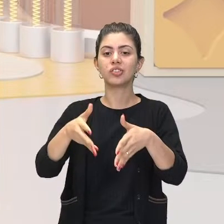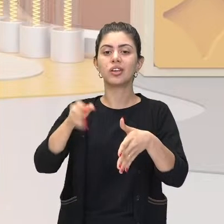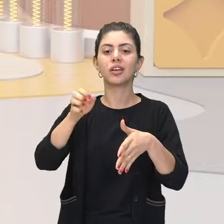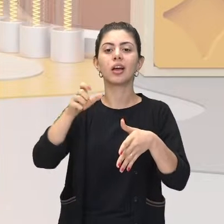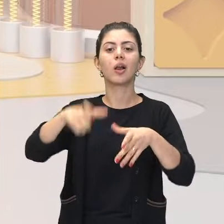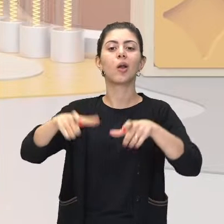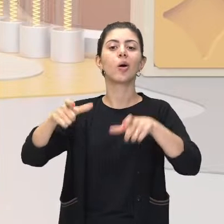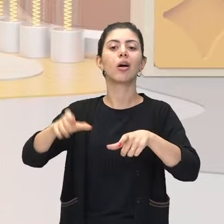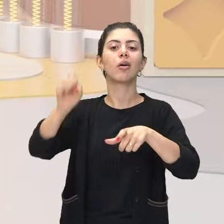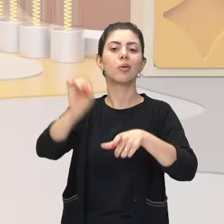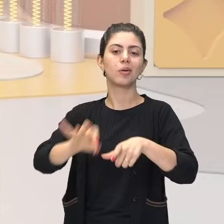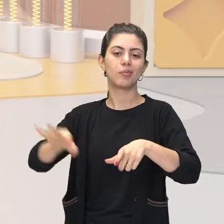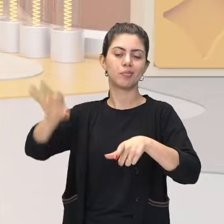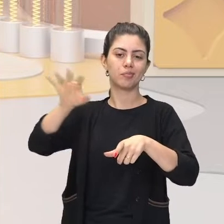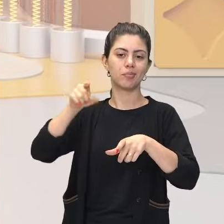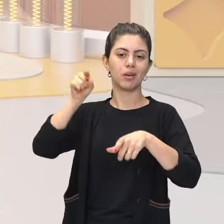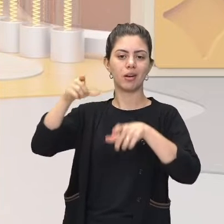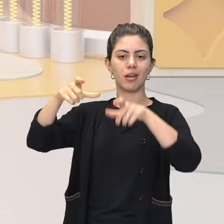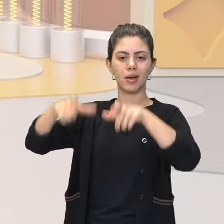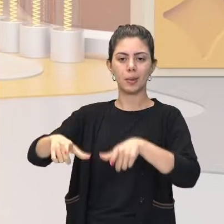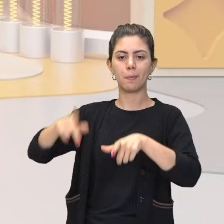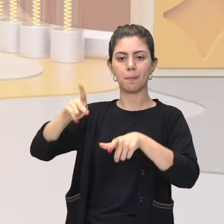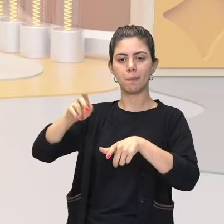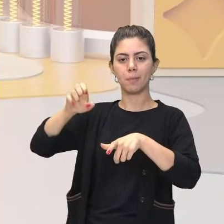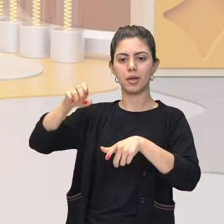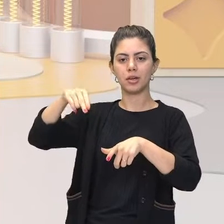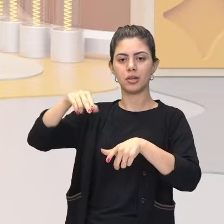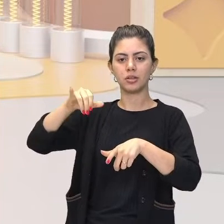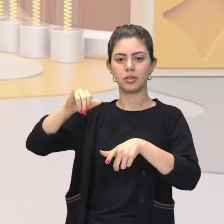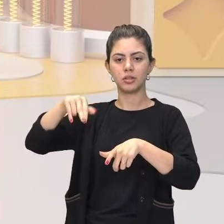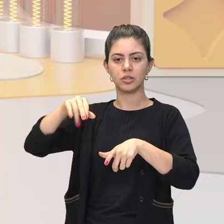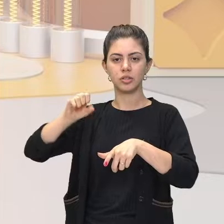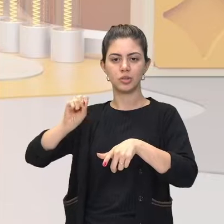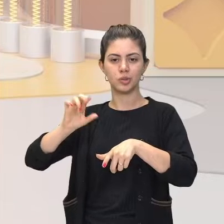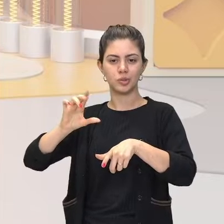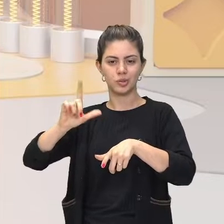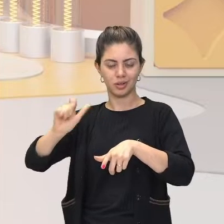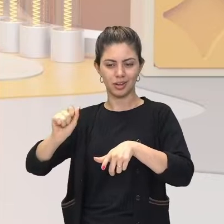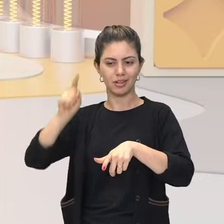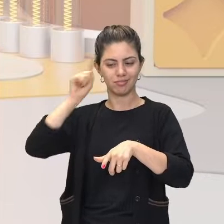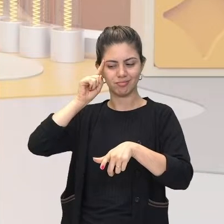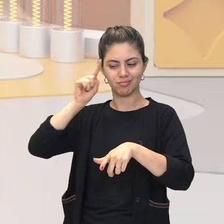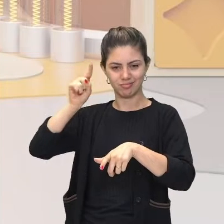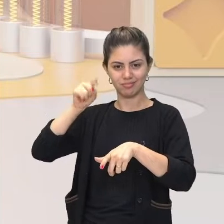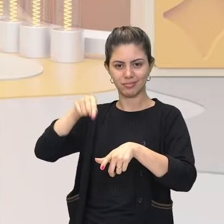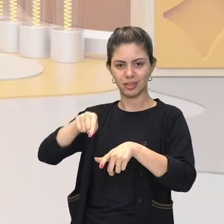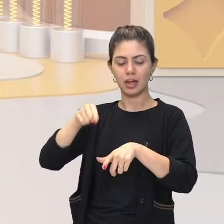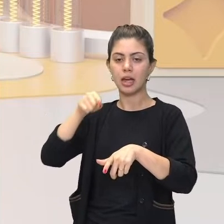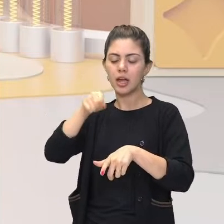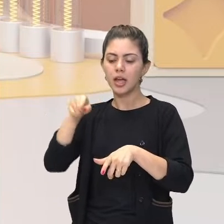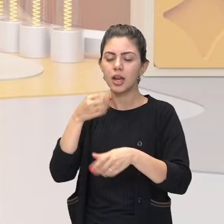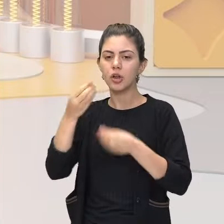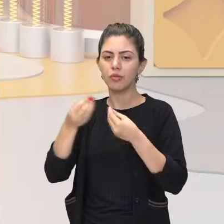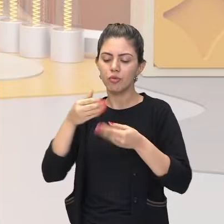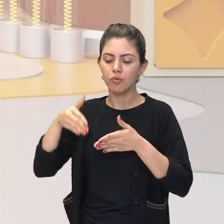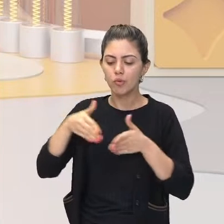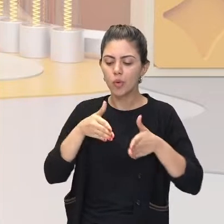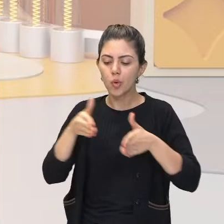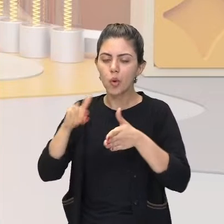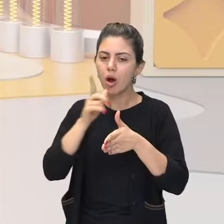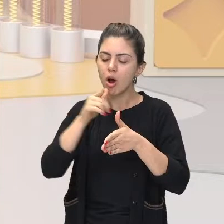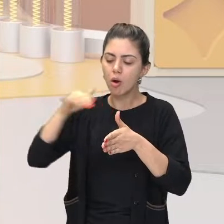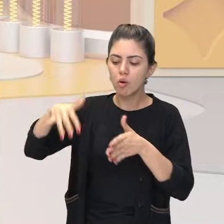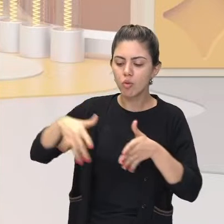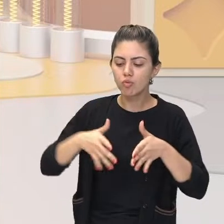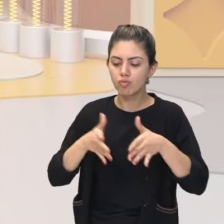chegar na Península Ibérica por meio do Estreito de Gibraltar. O Estreito de Gibraltar é um canal marítimo que vai